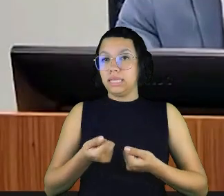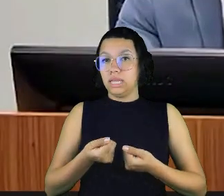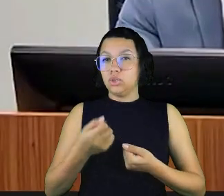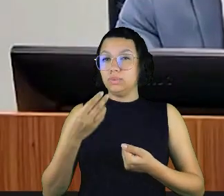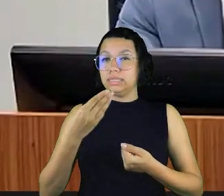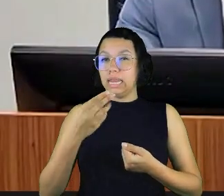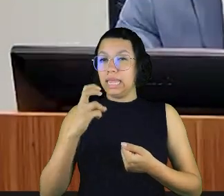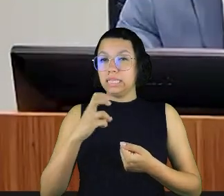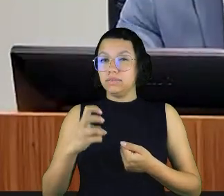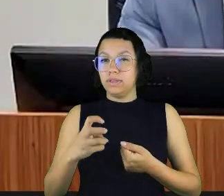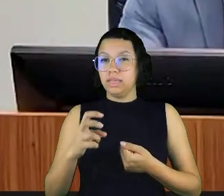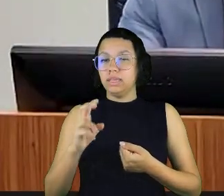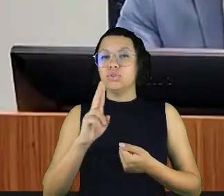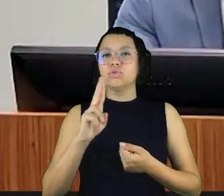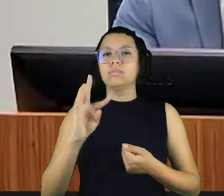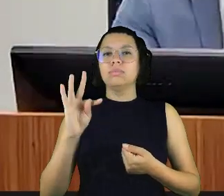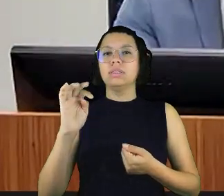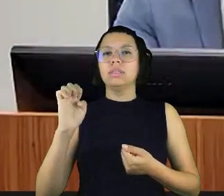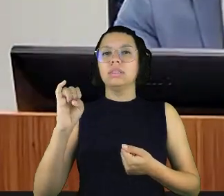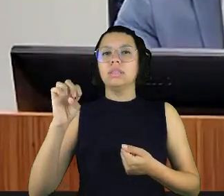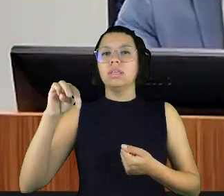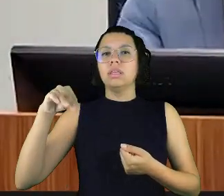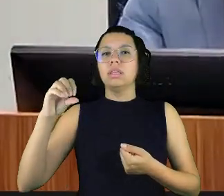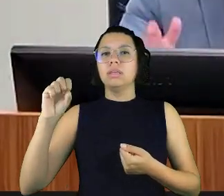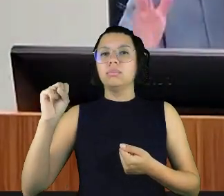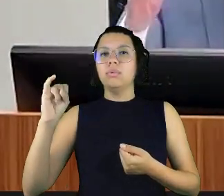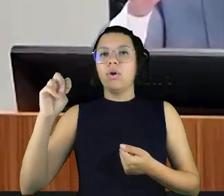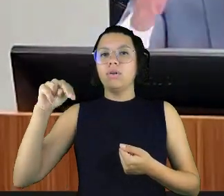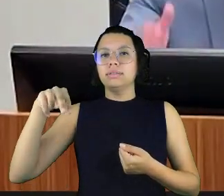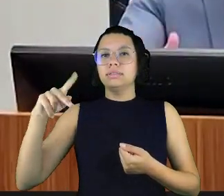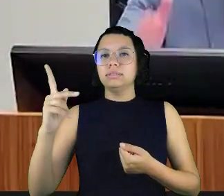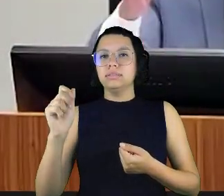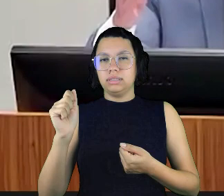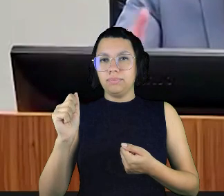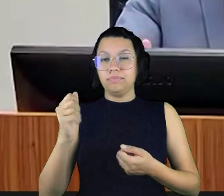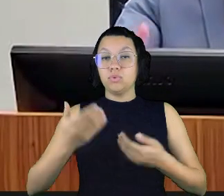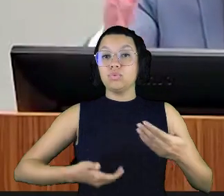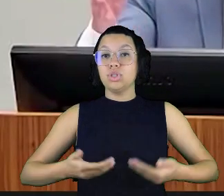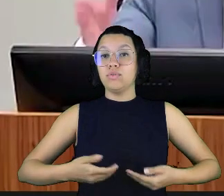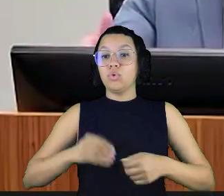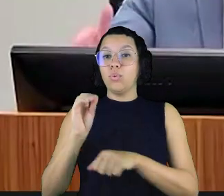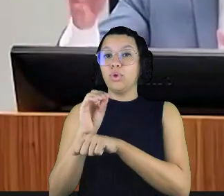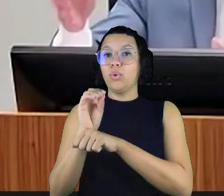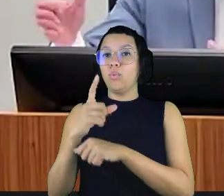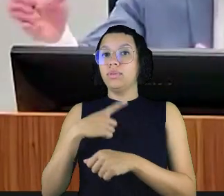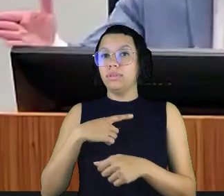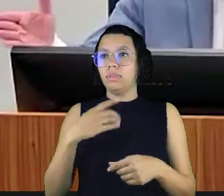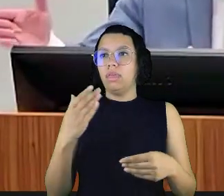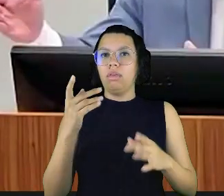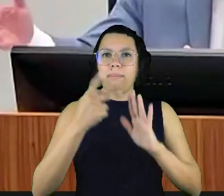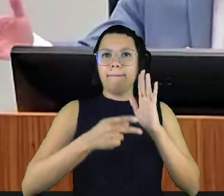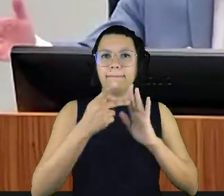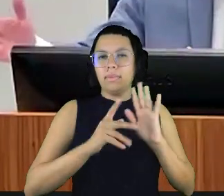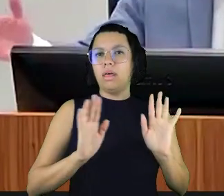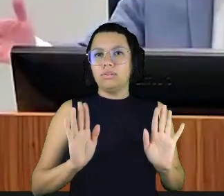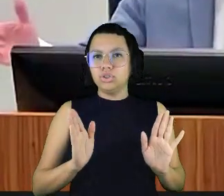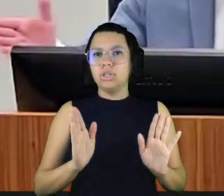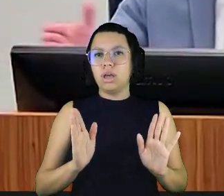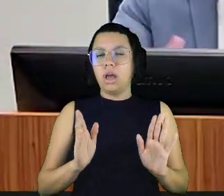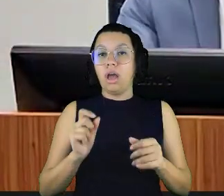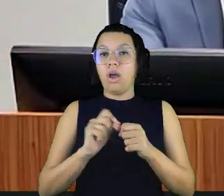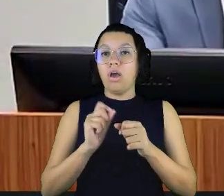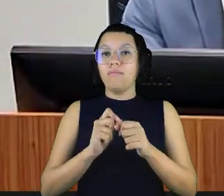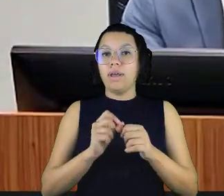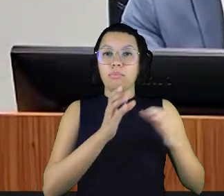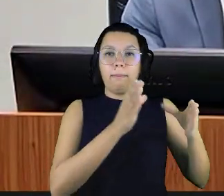o servidor que cuida disso, ele tem um plano de ação. Então, ele faz por blocos. Ele vai fazendo por blocos justamente para